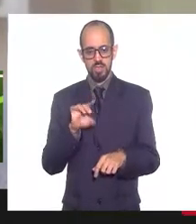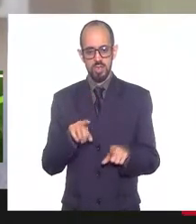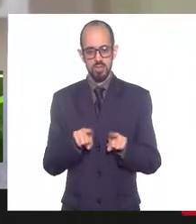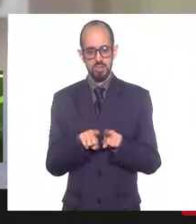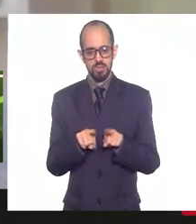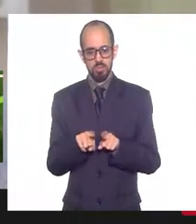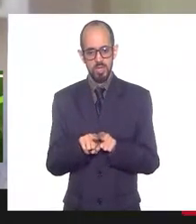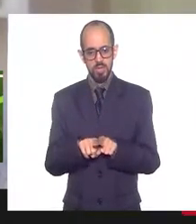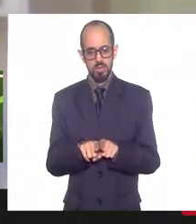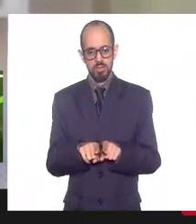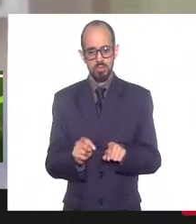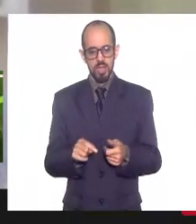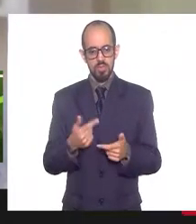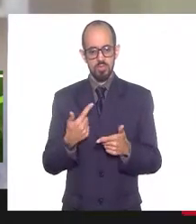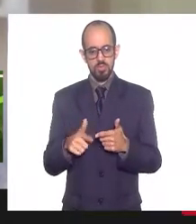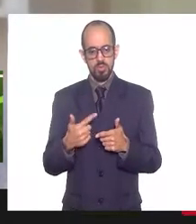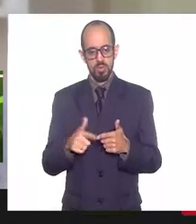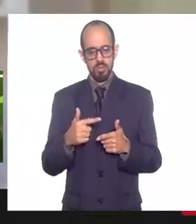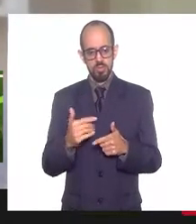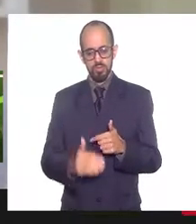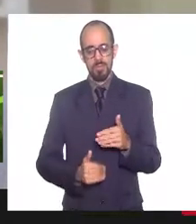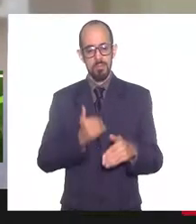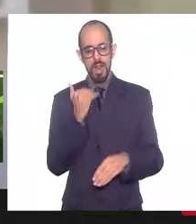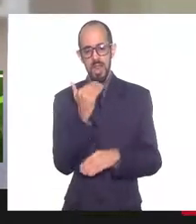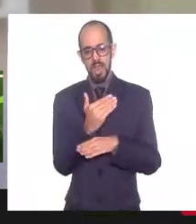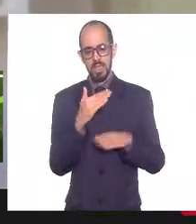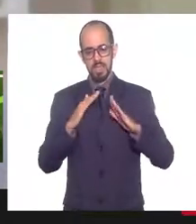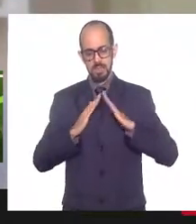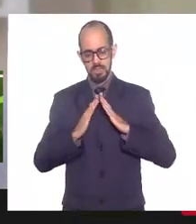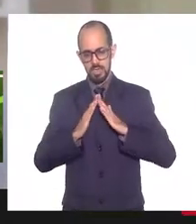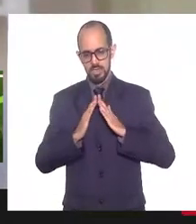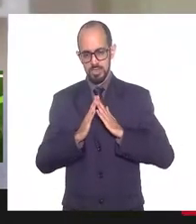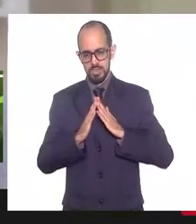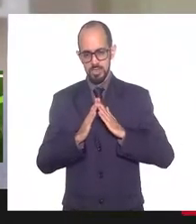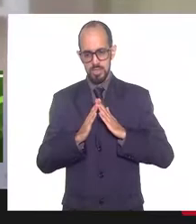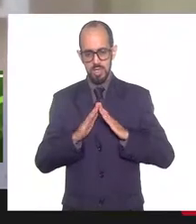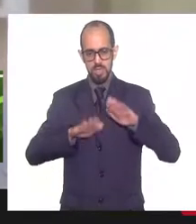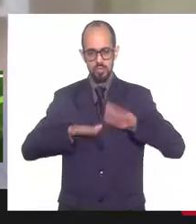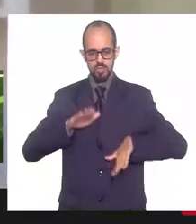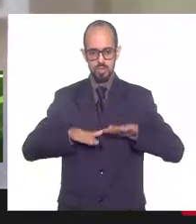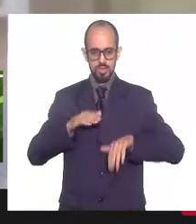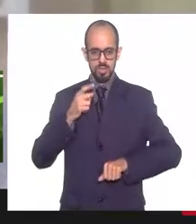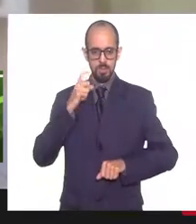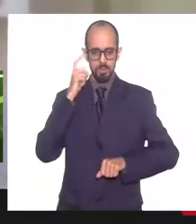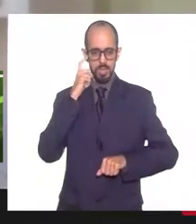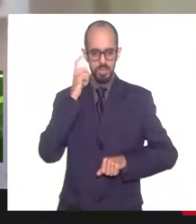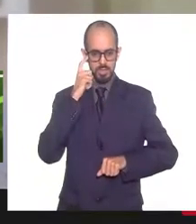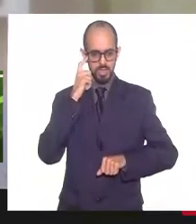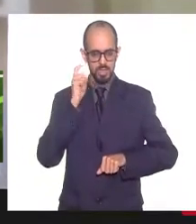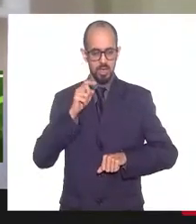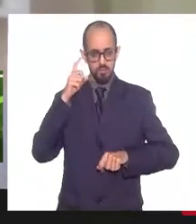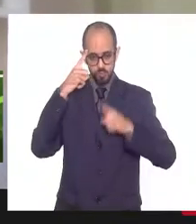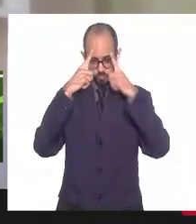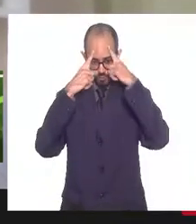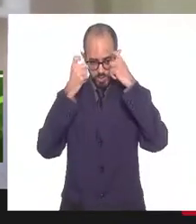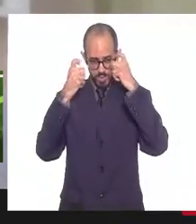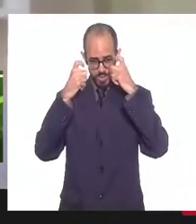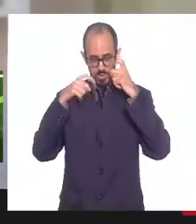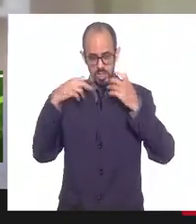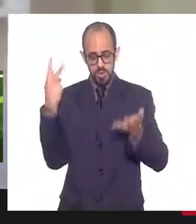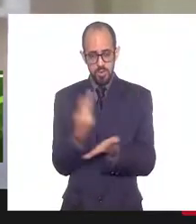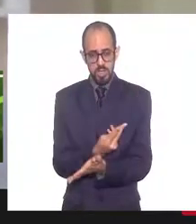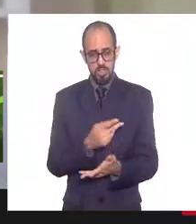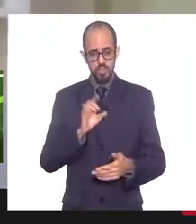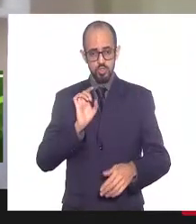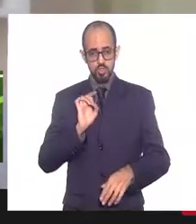para as questões que vão além das casas. Muitas vezes se pensa que a violência acontece